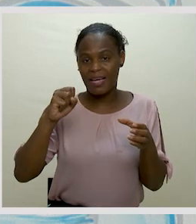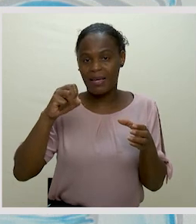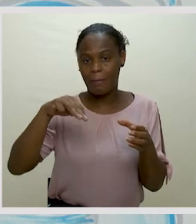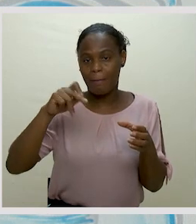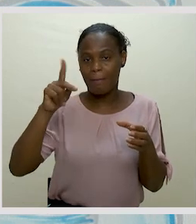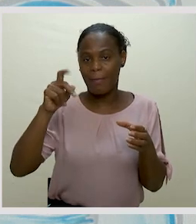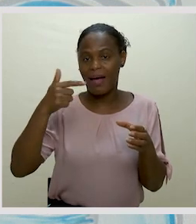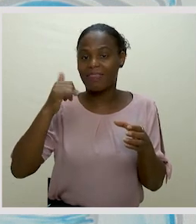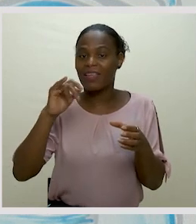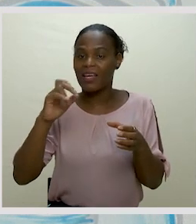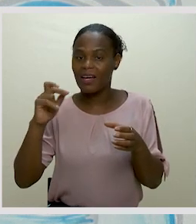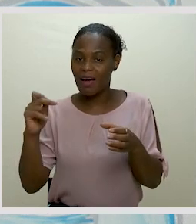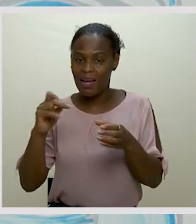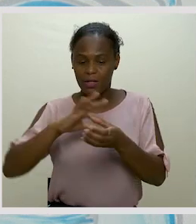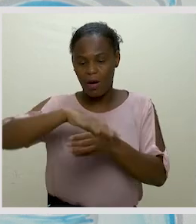do vulcão chama-se